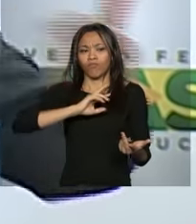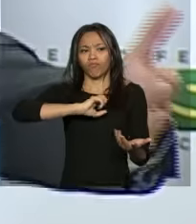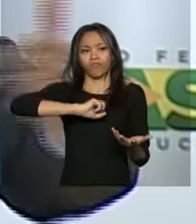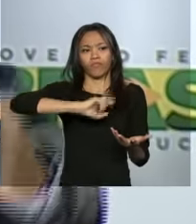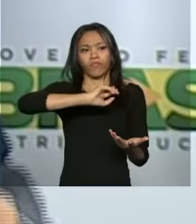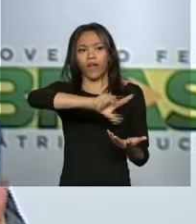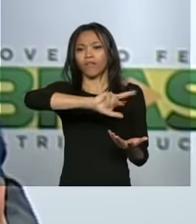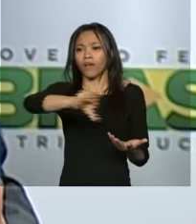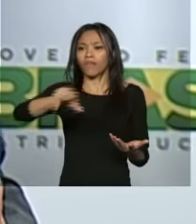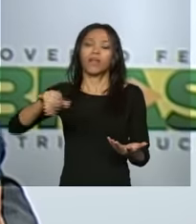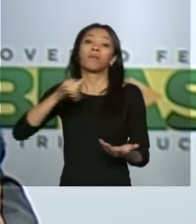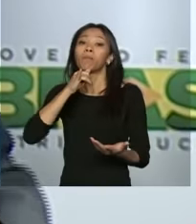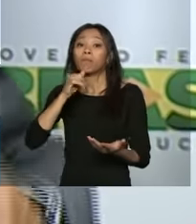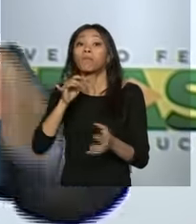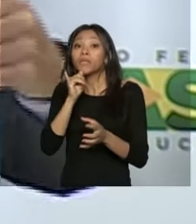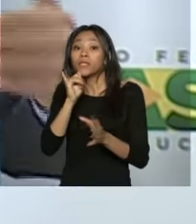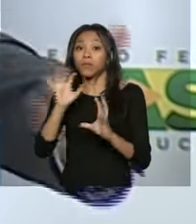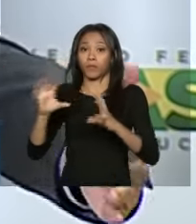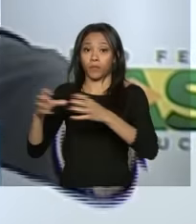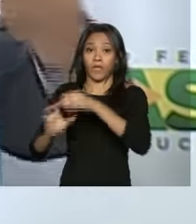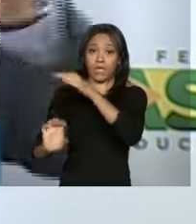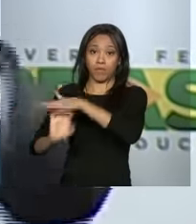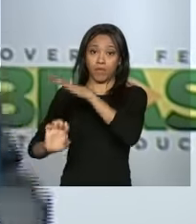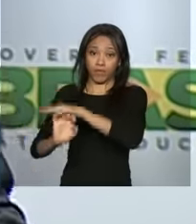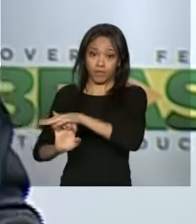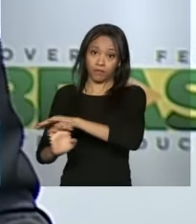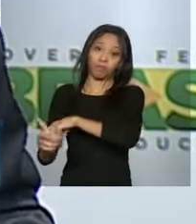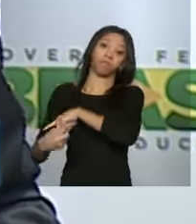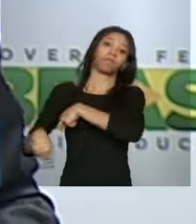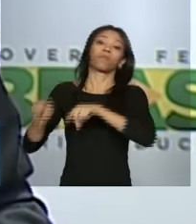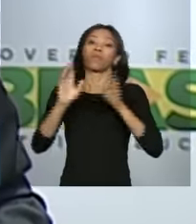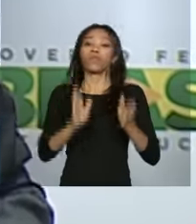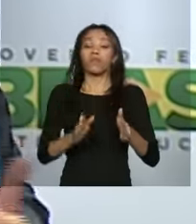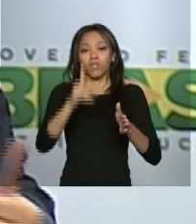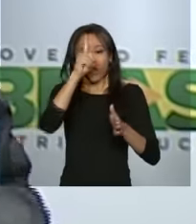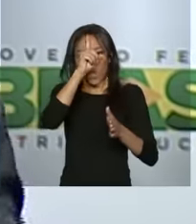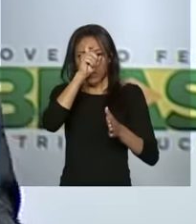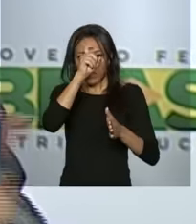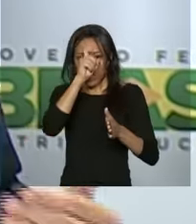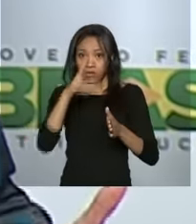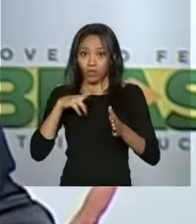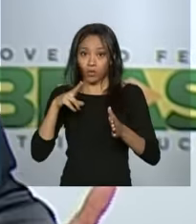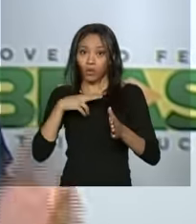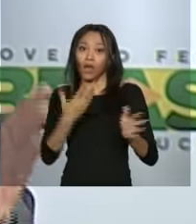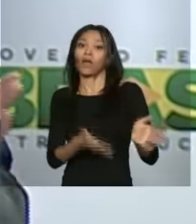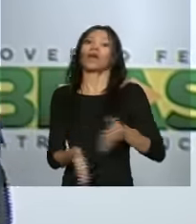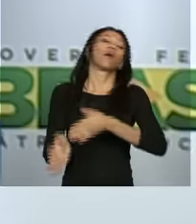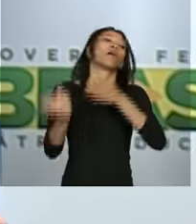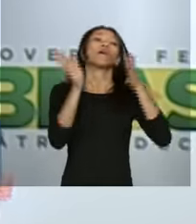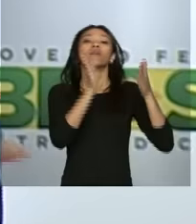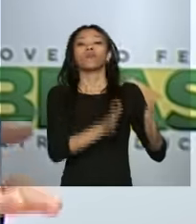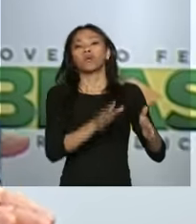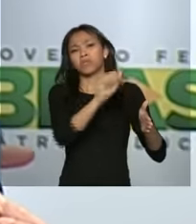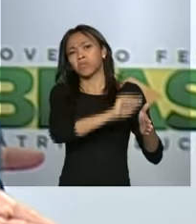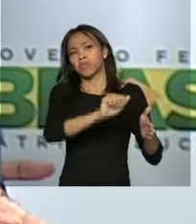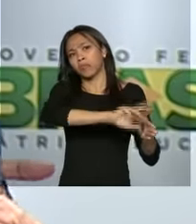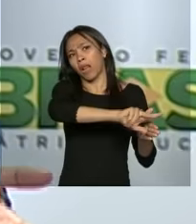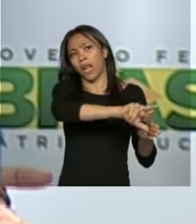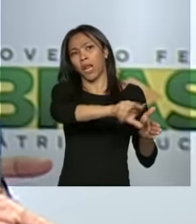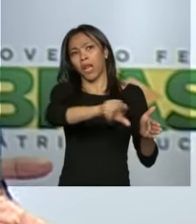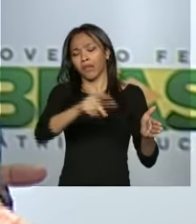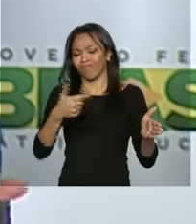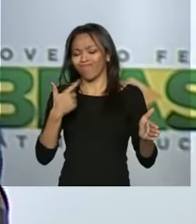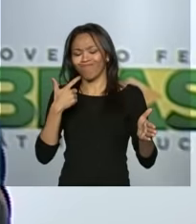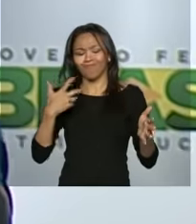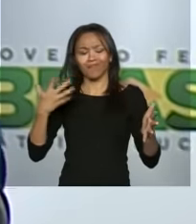você pega as operadoras de plano de saúde você pega os hospitais privados as entidades todas ninguém aguenta mais e aí assim Precisa separar o joio